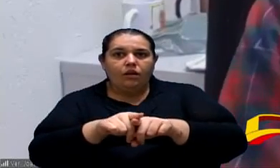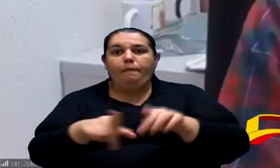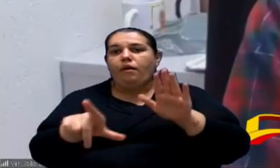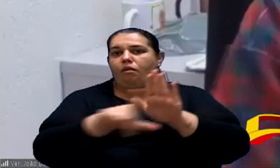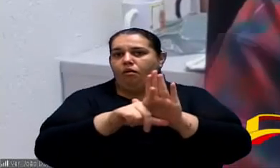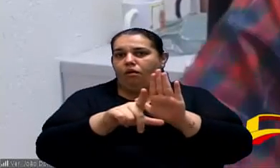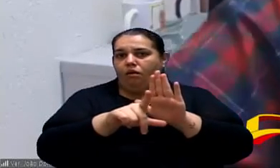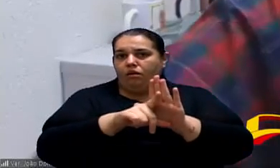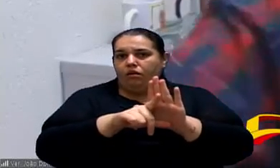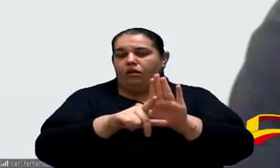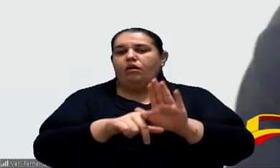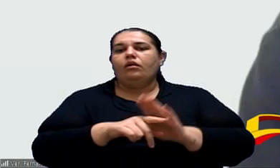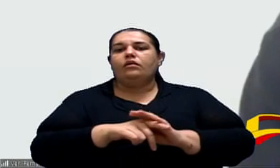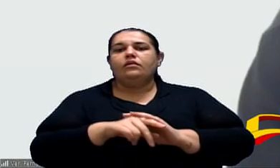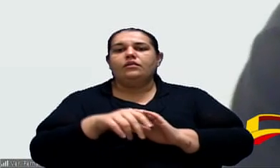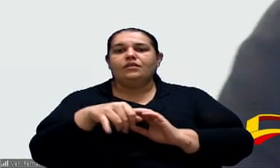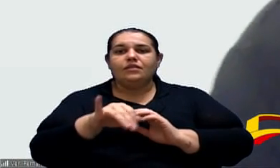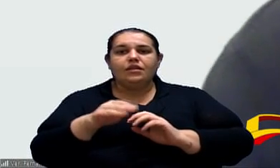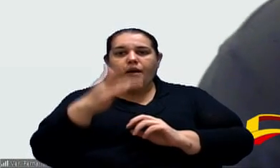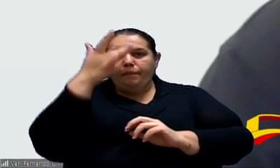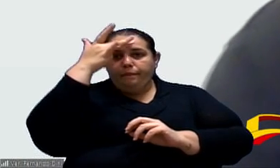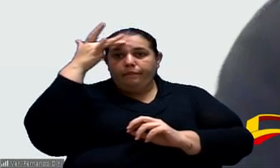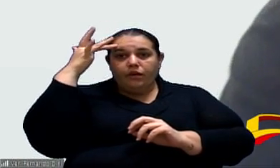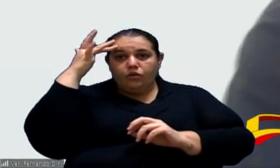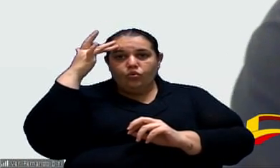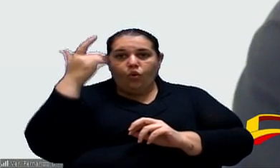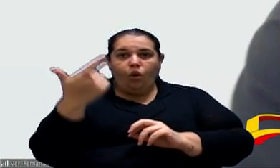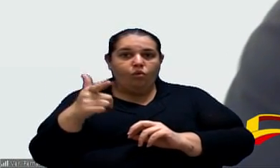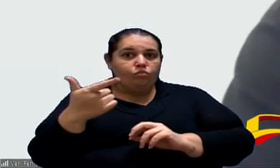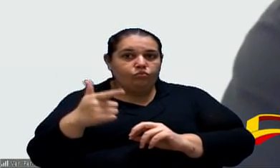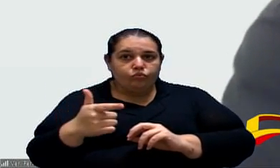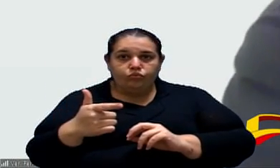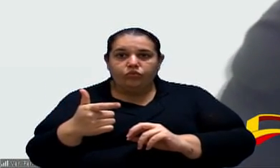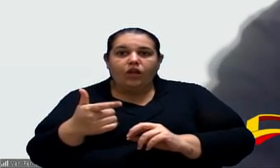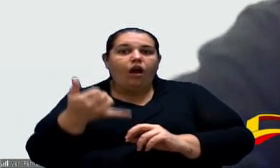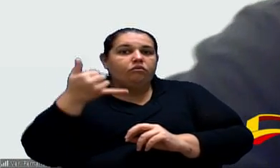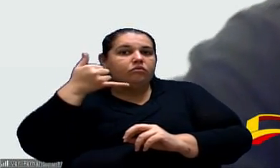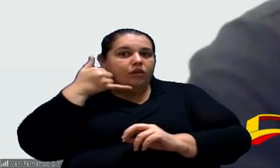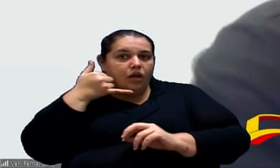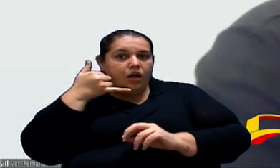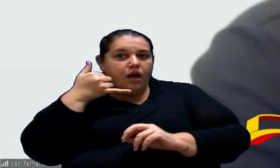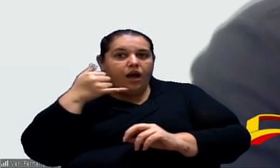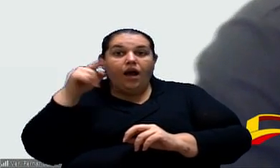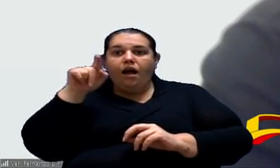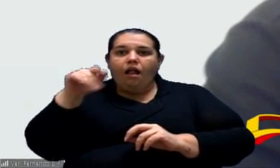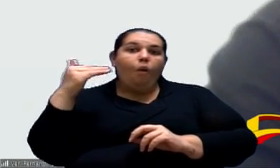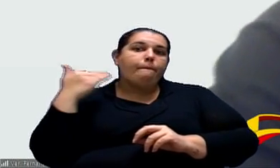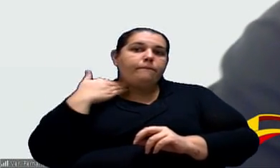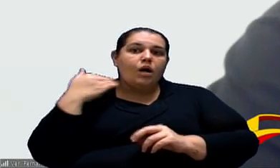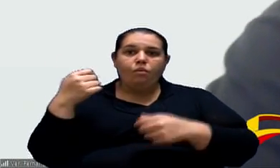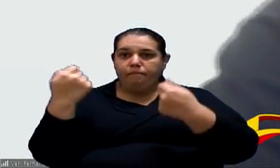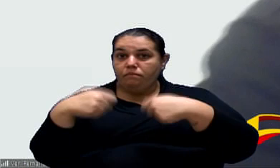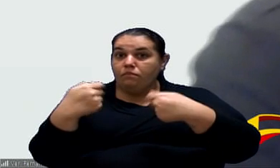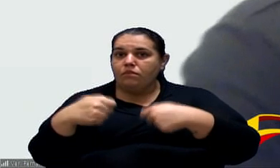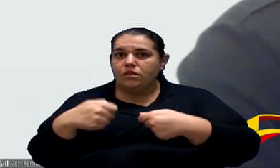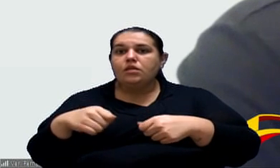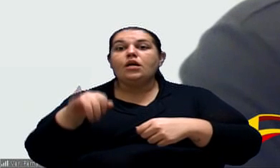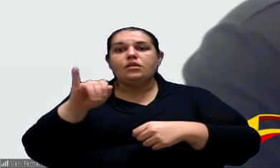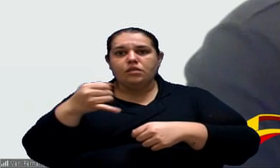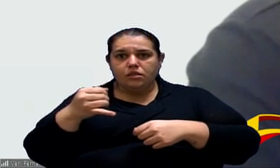também que se a pessoa não tiver telefone, a agência, ela disponibilizará o telefone para